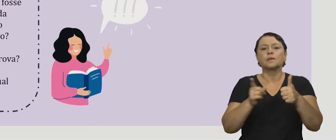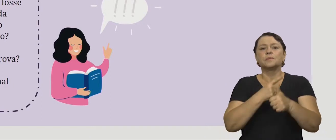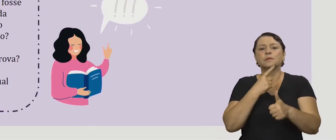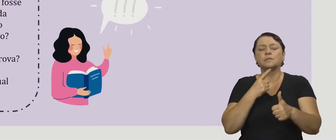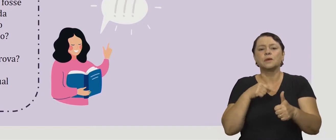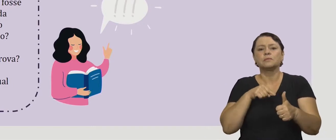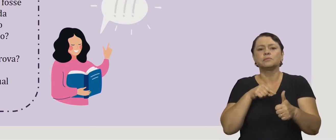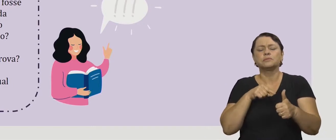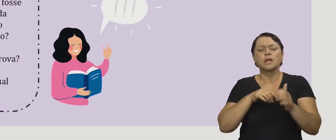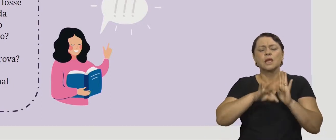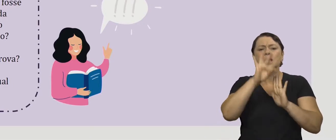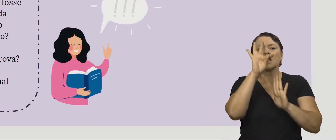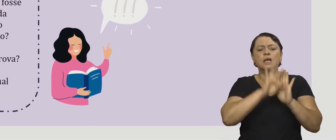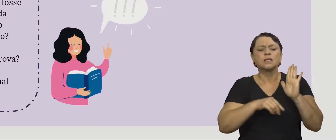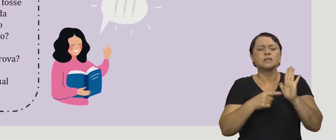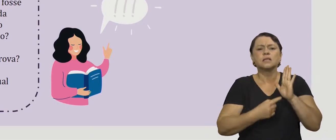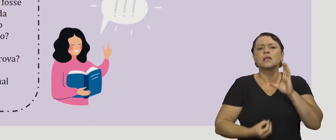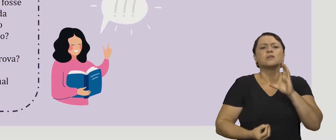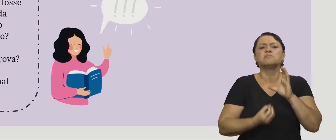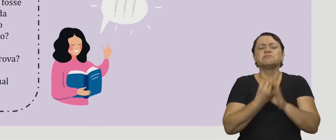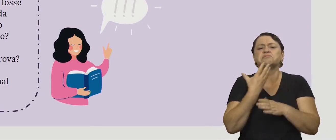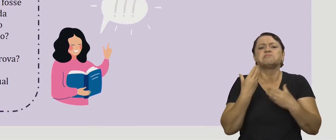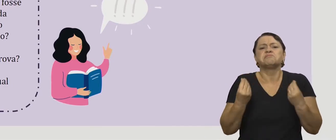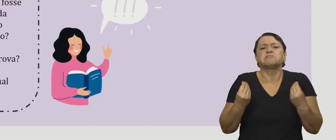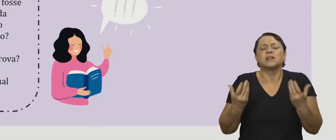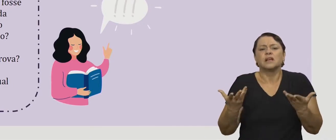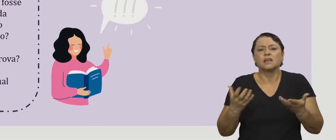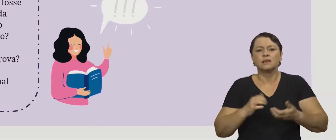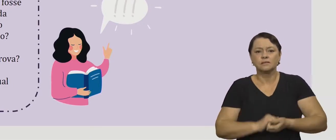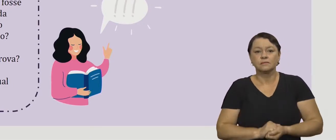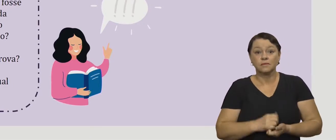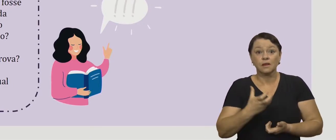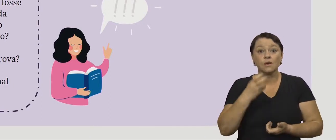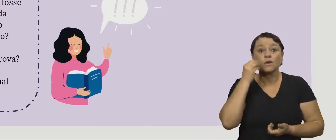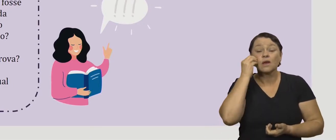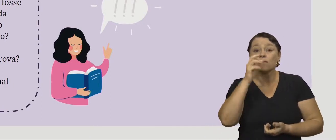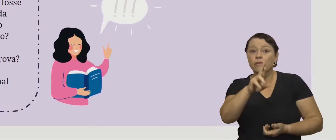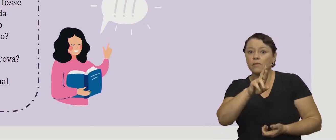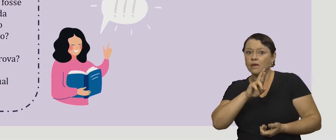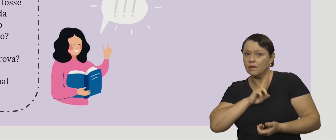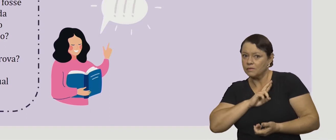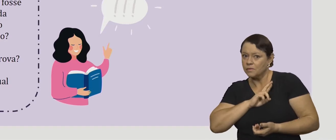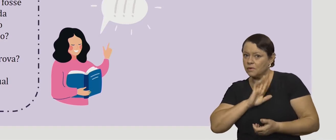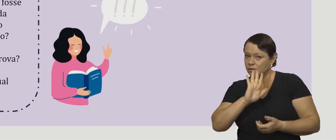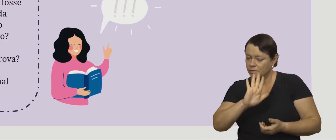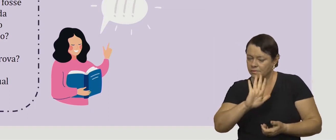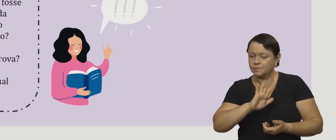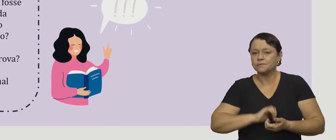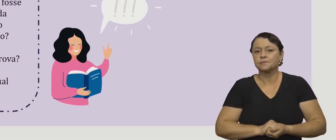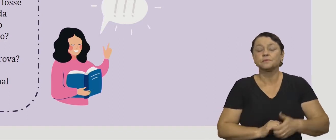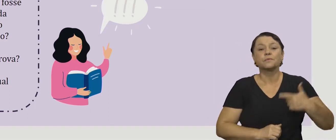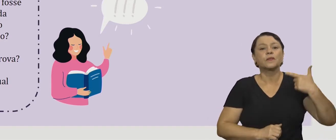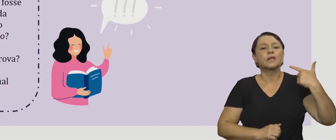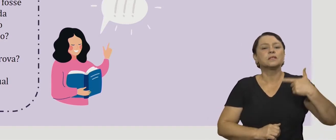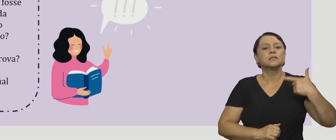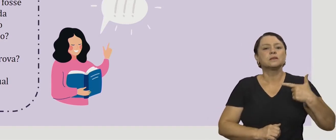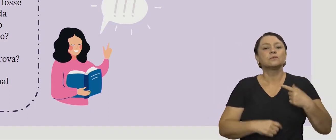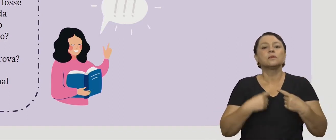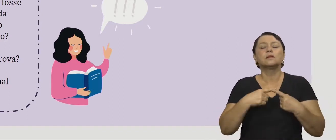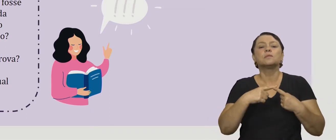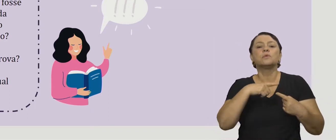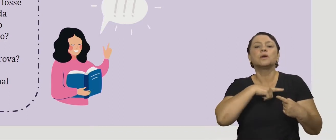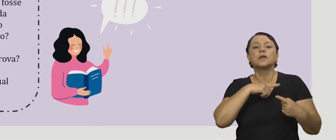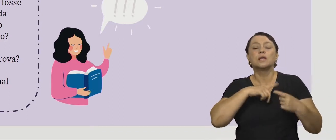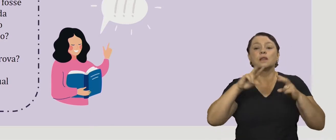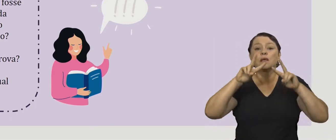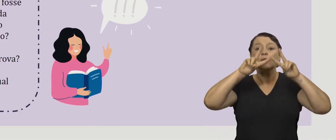Para que esse texto foi criado? Quero ouvir vocês, hein? Segunda questão. Por que ele tem como